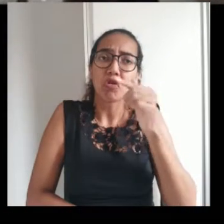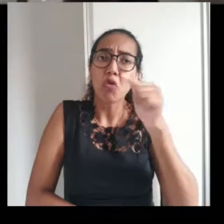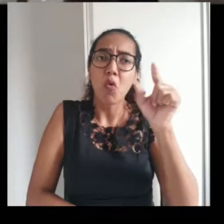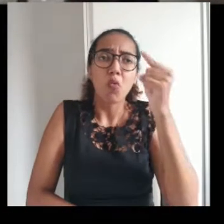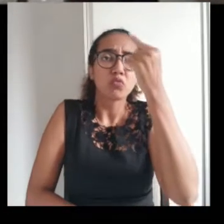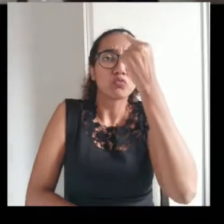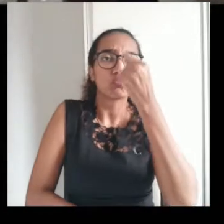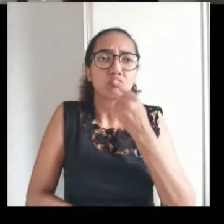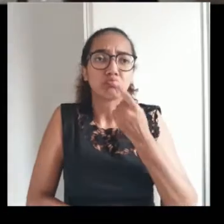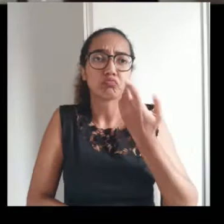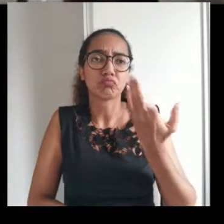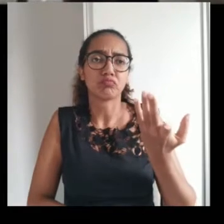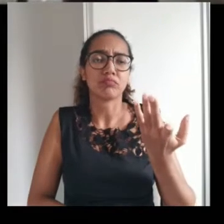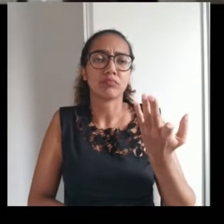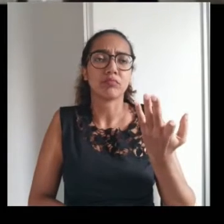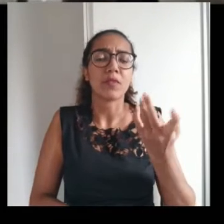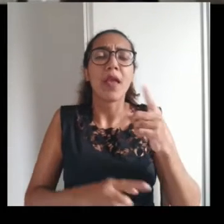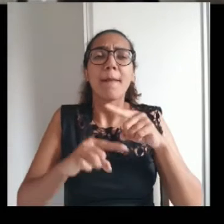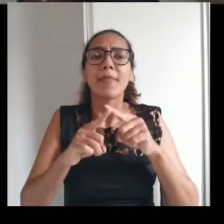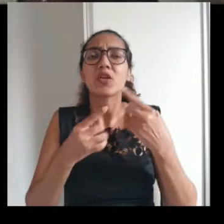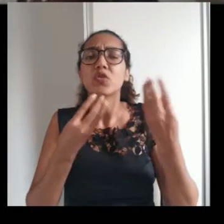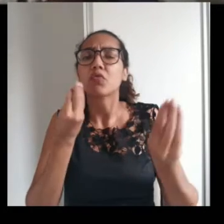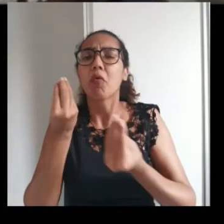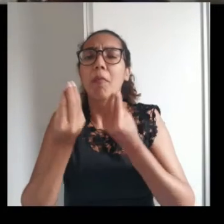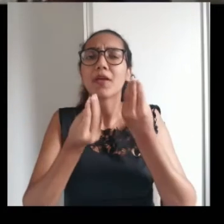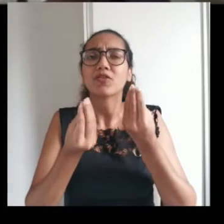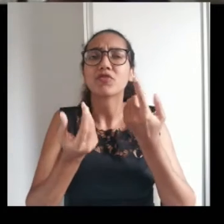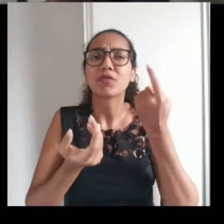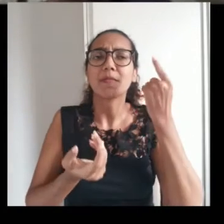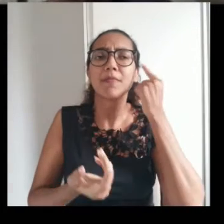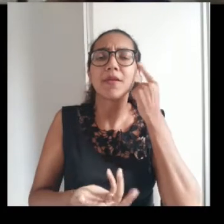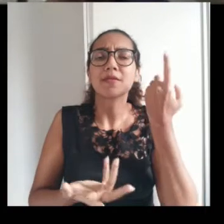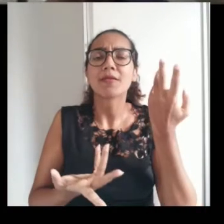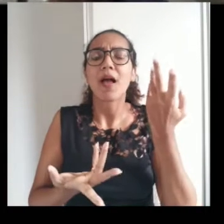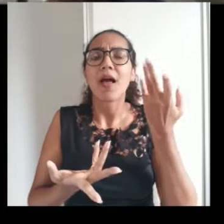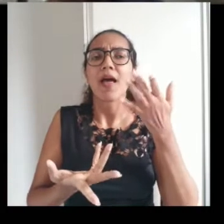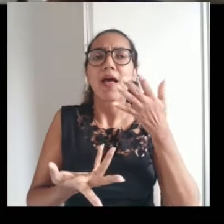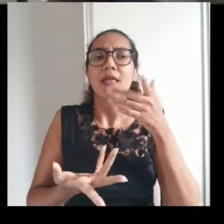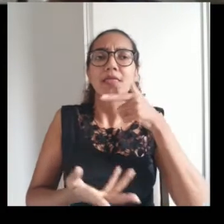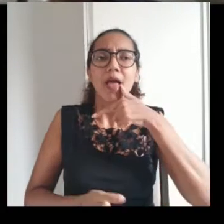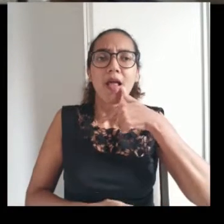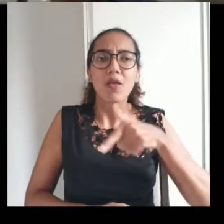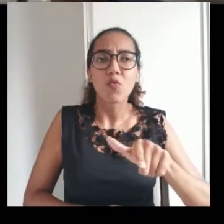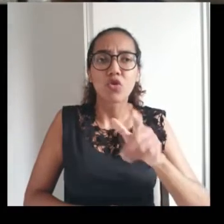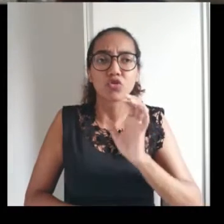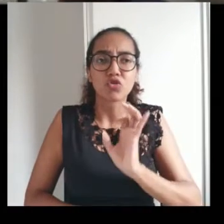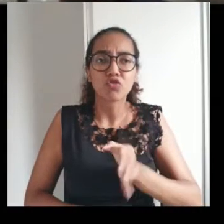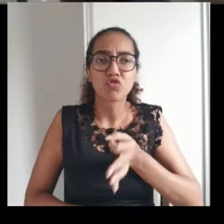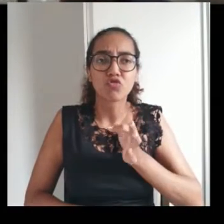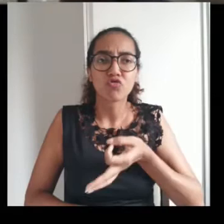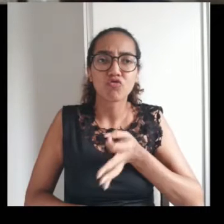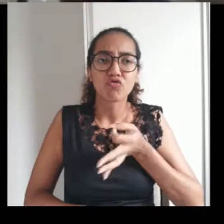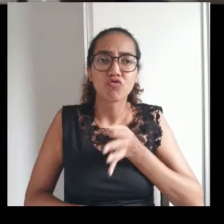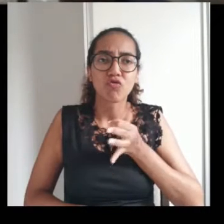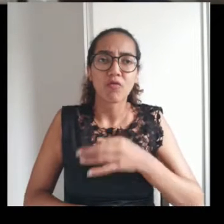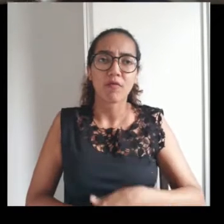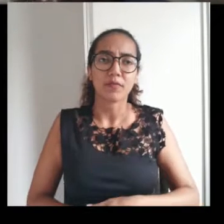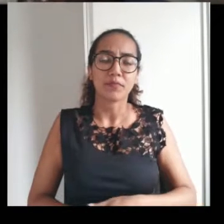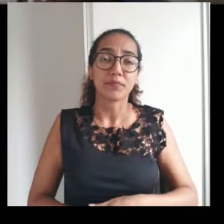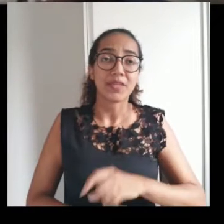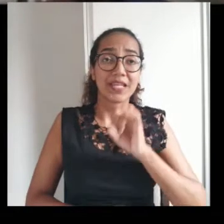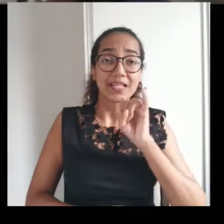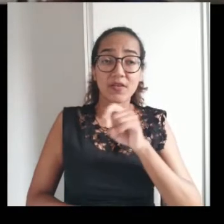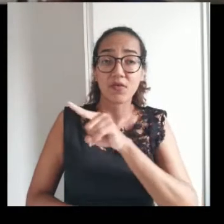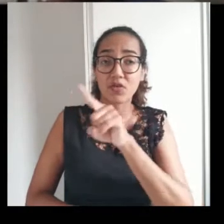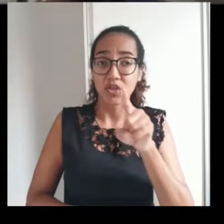pensando no Java, né? Como é que a gente pensa isso daí no Java? Aí, se vocês tiveram aí o trabalho de dar uma olhada